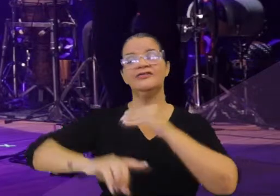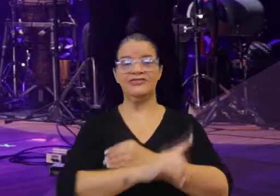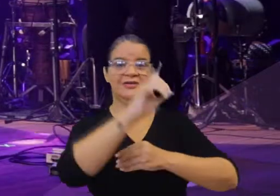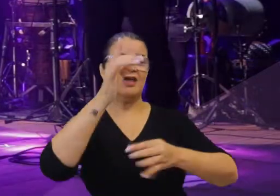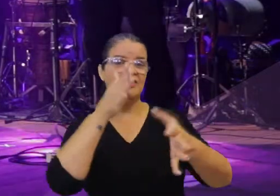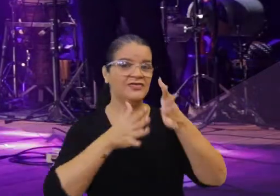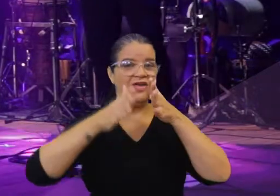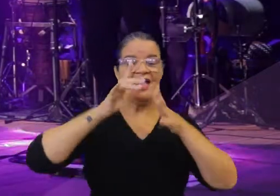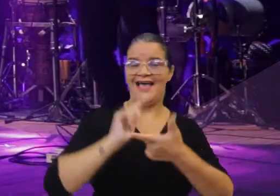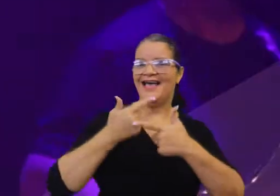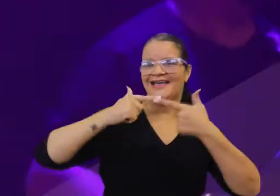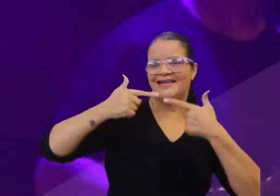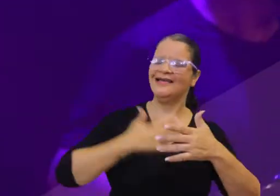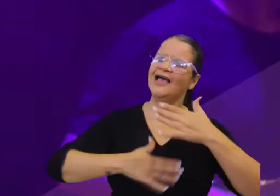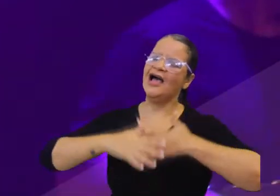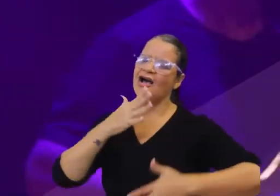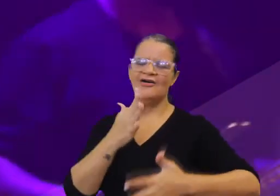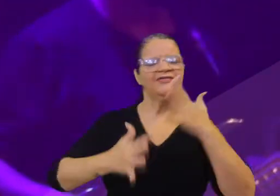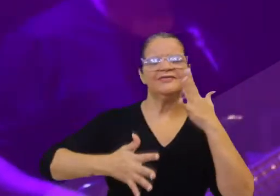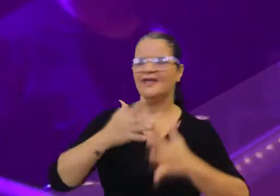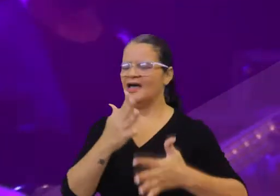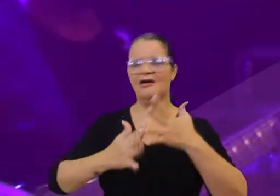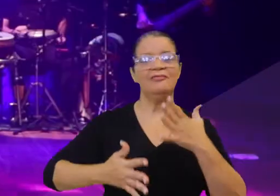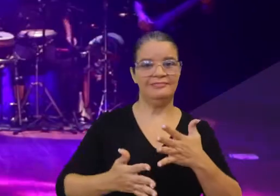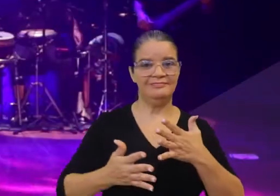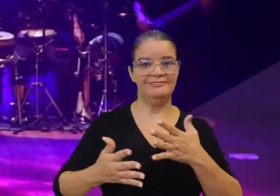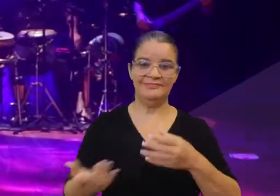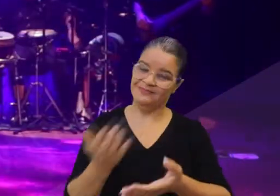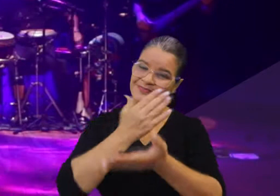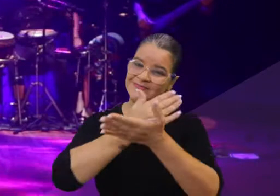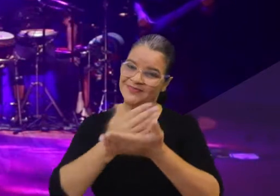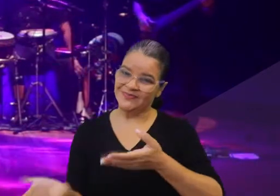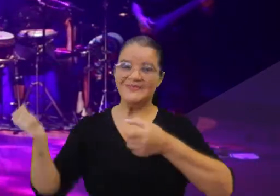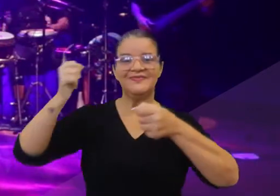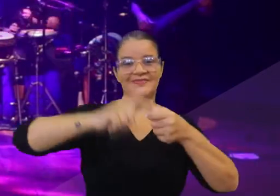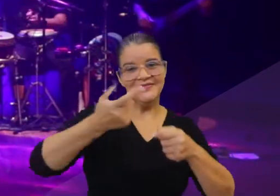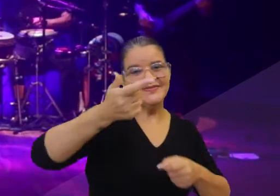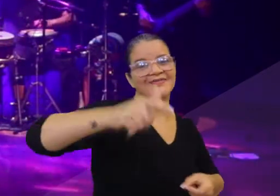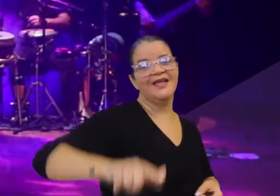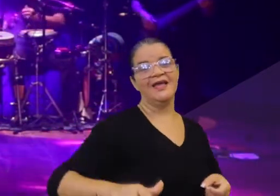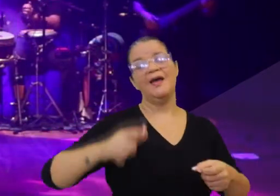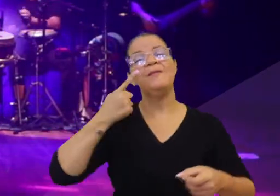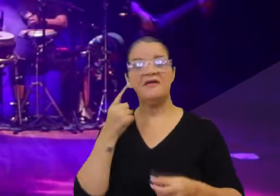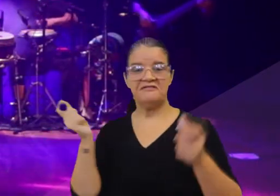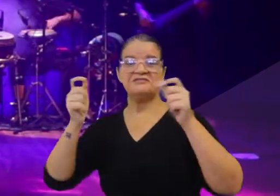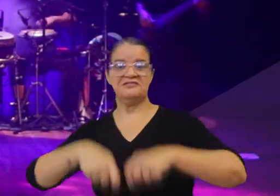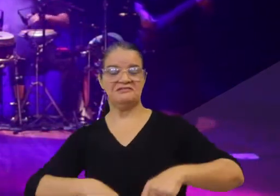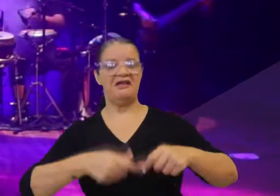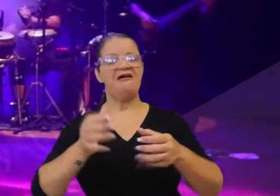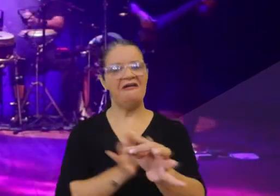Dia, chore ou ria, calmaria a confusão. Volte ao começo, pra ver se dá